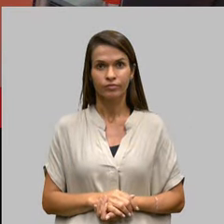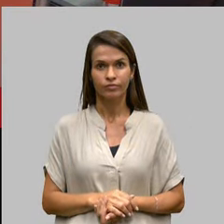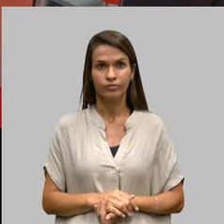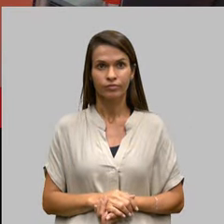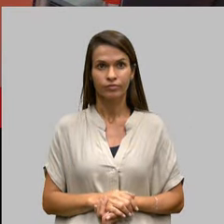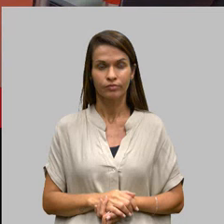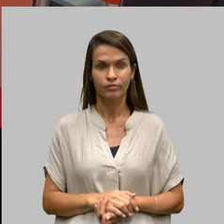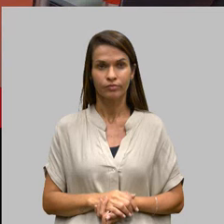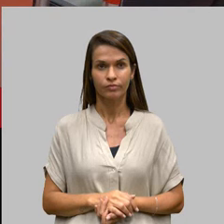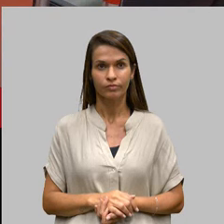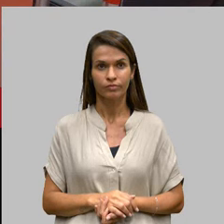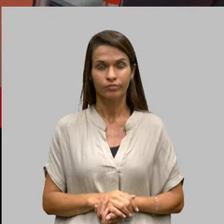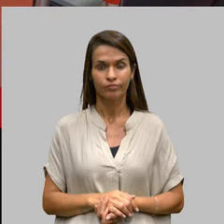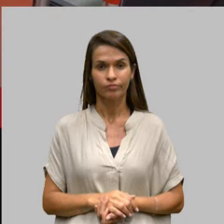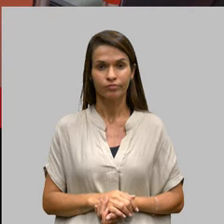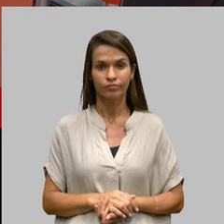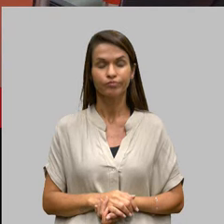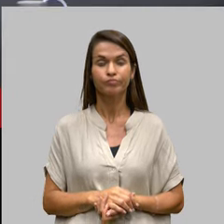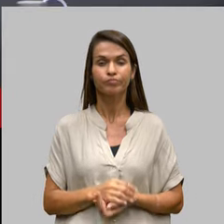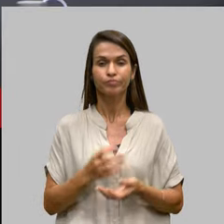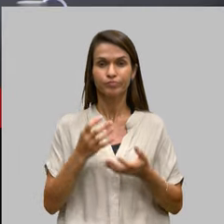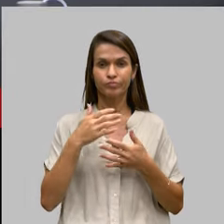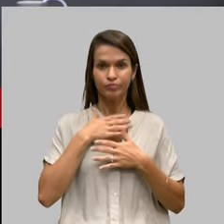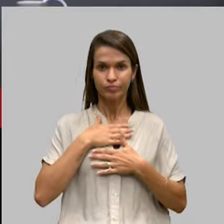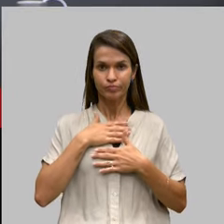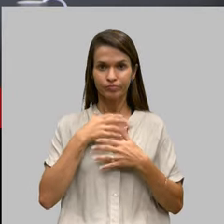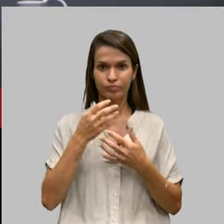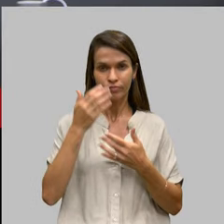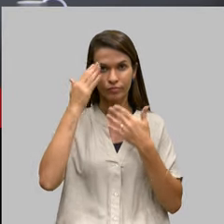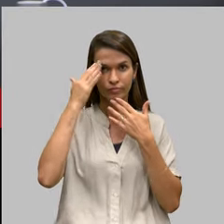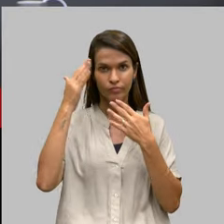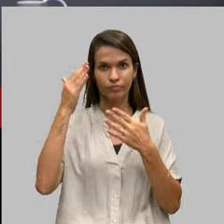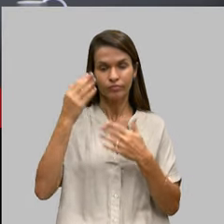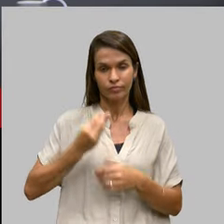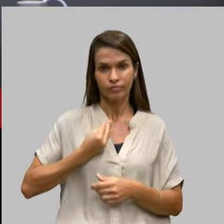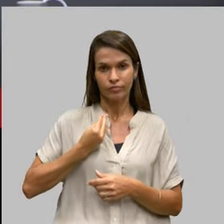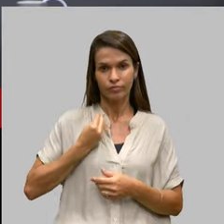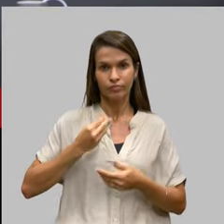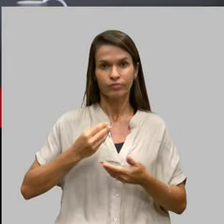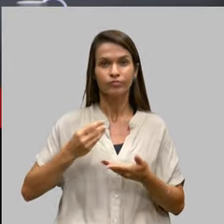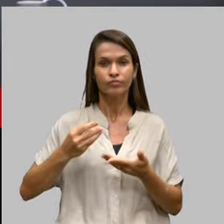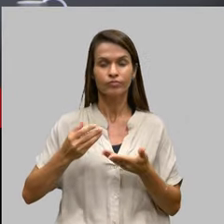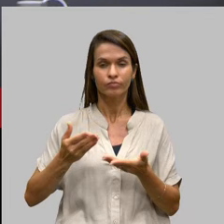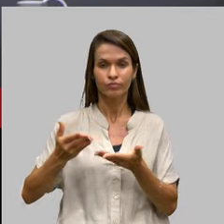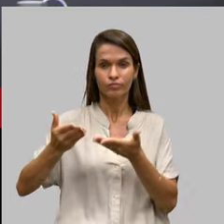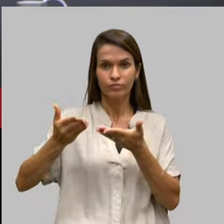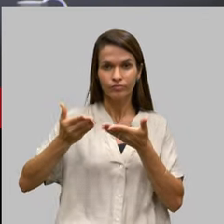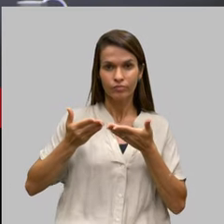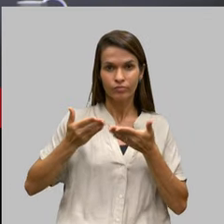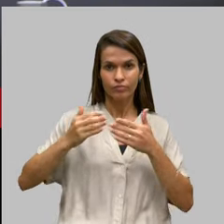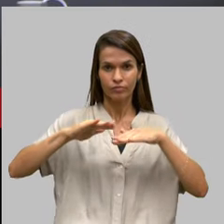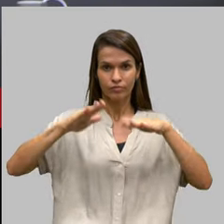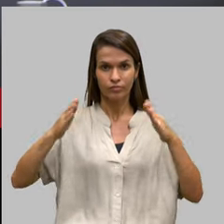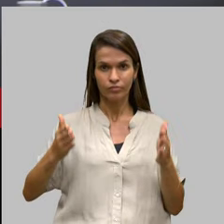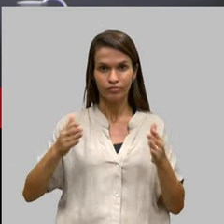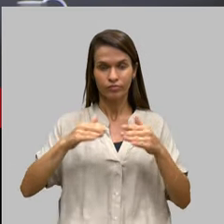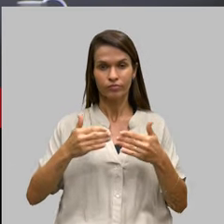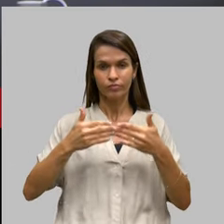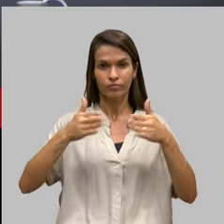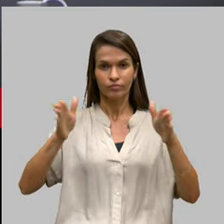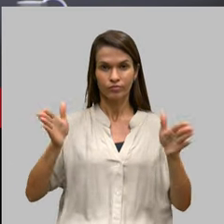discussão gostaríamos de agradecer a presença dos convidados da mesa de abertura que nesse momento se